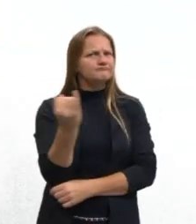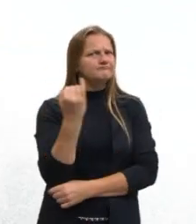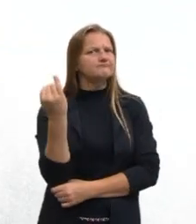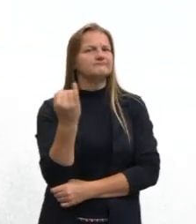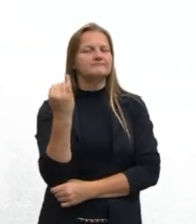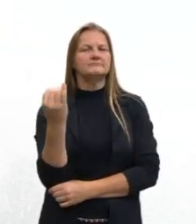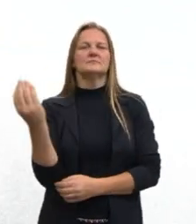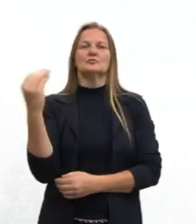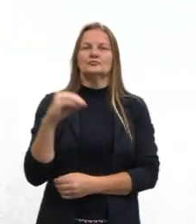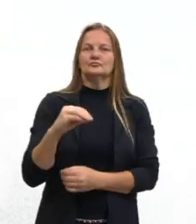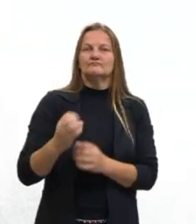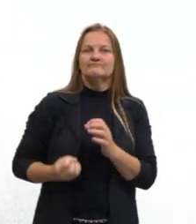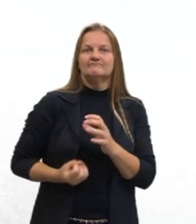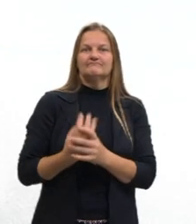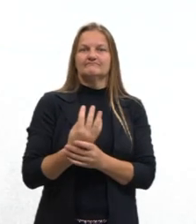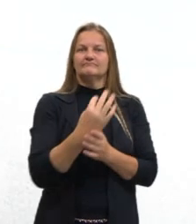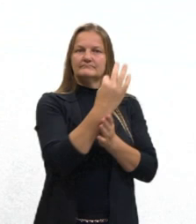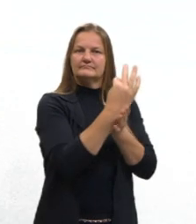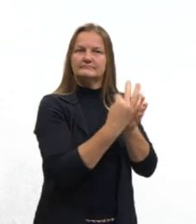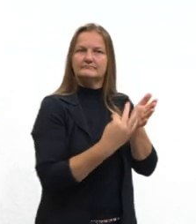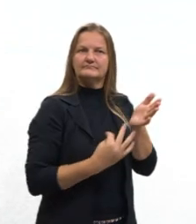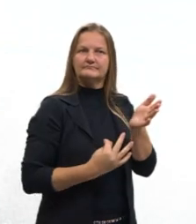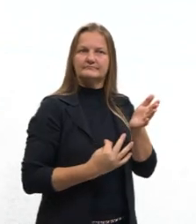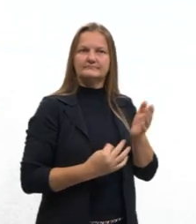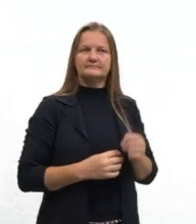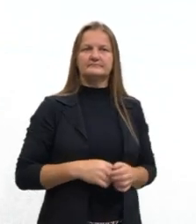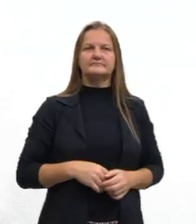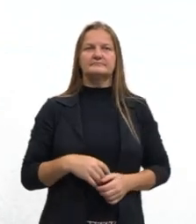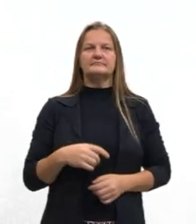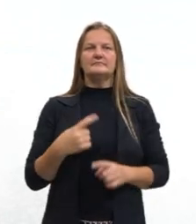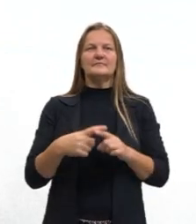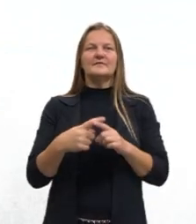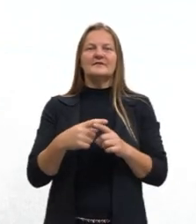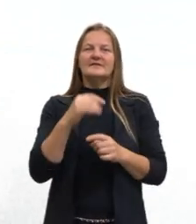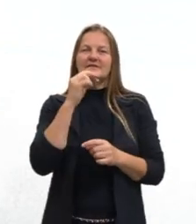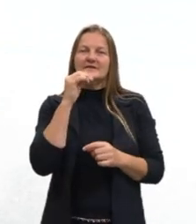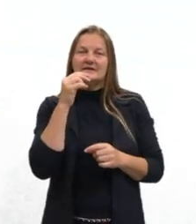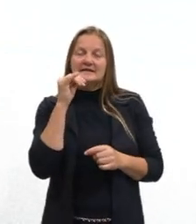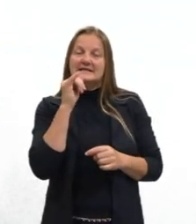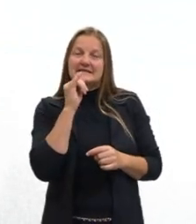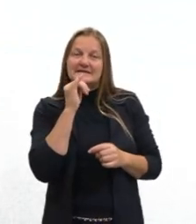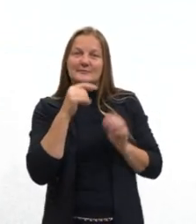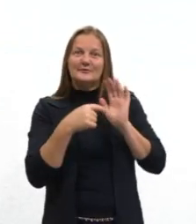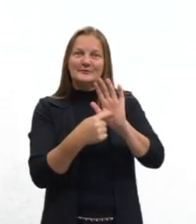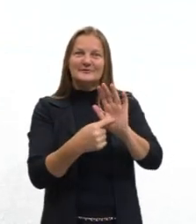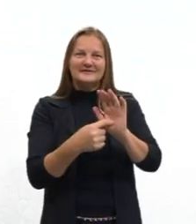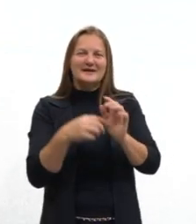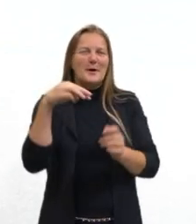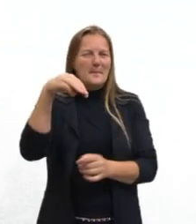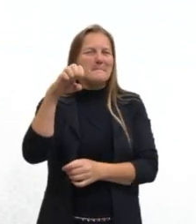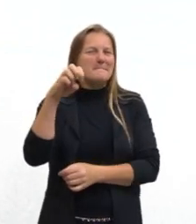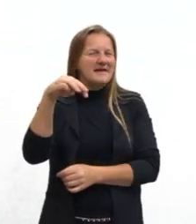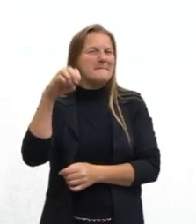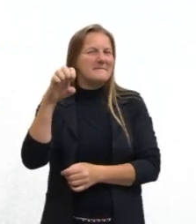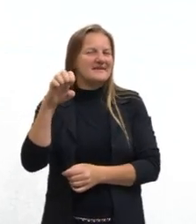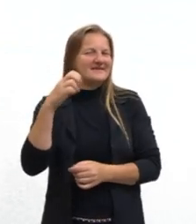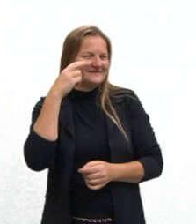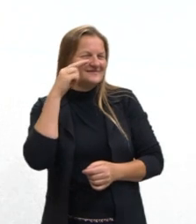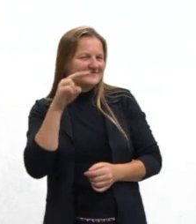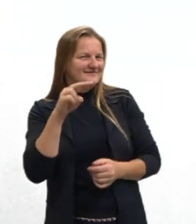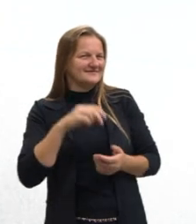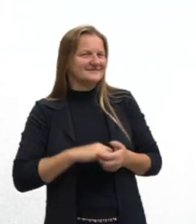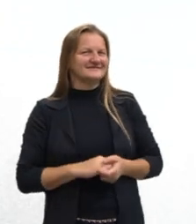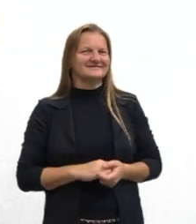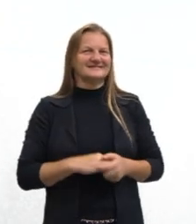para nossa produção de texto tão fundamental quanto esse meme que eu trouxe hoje para